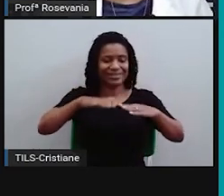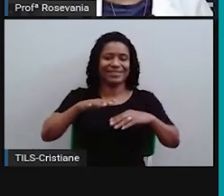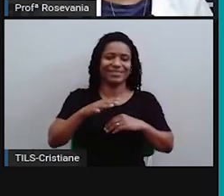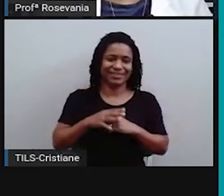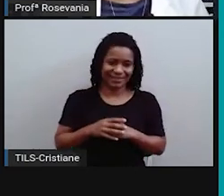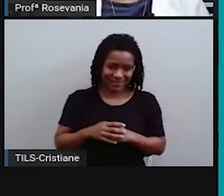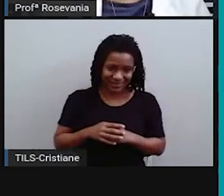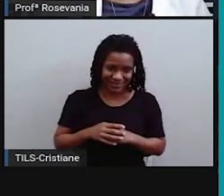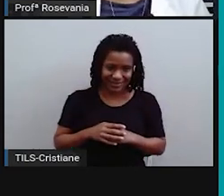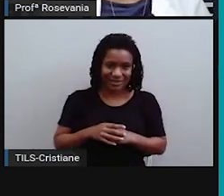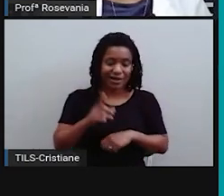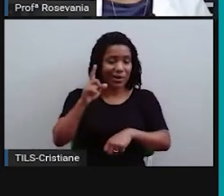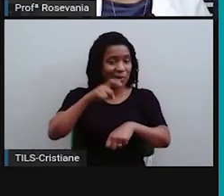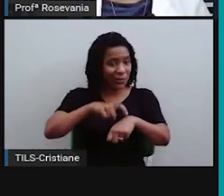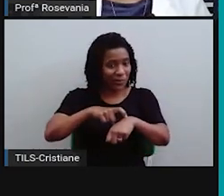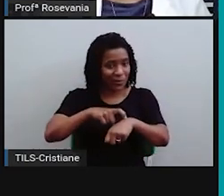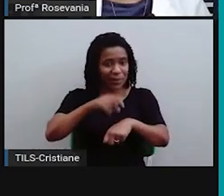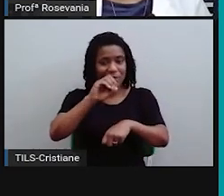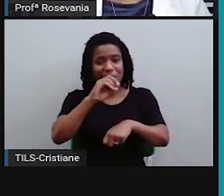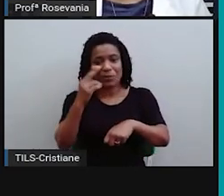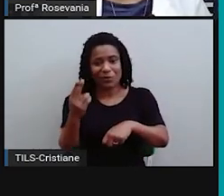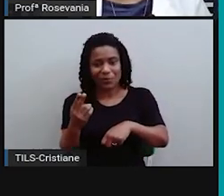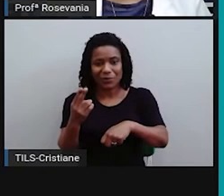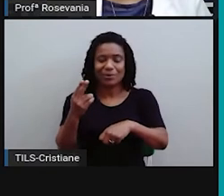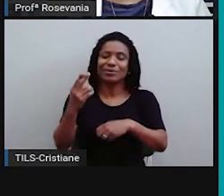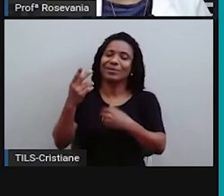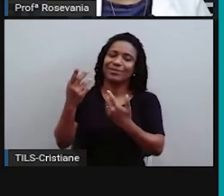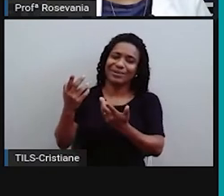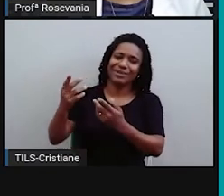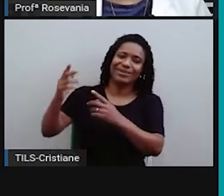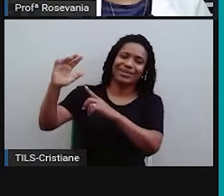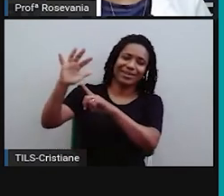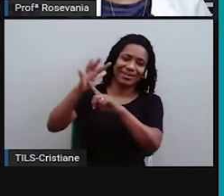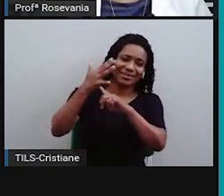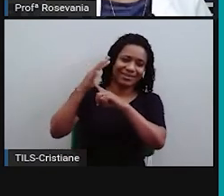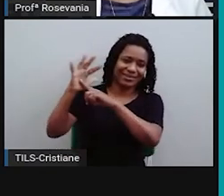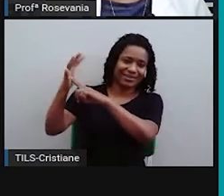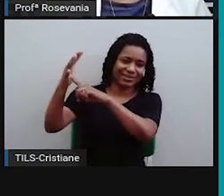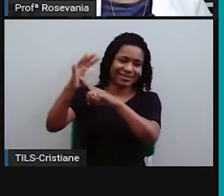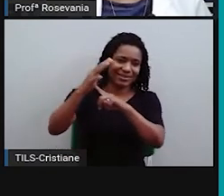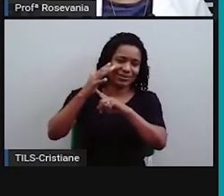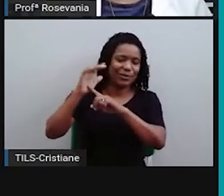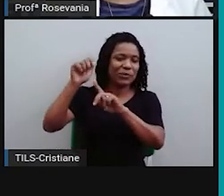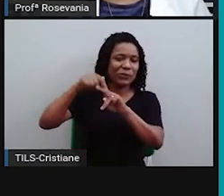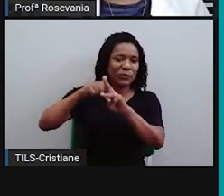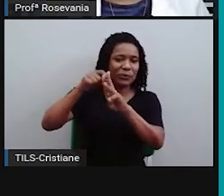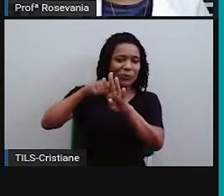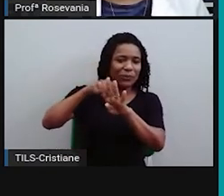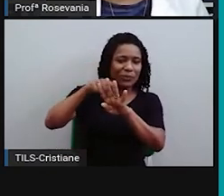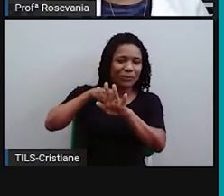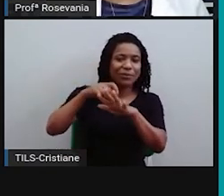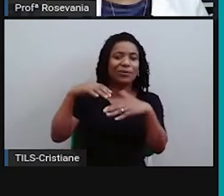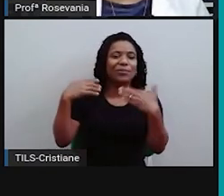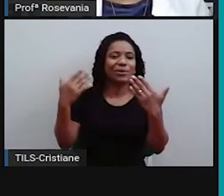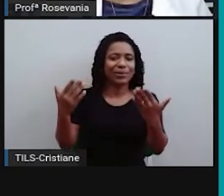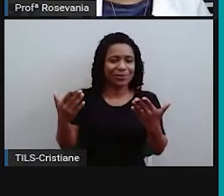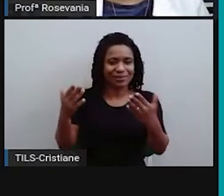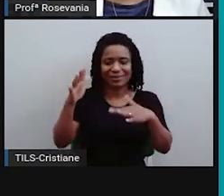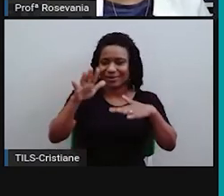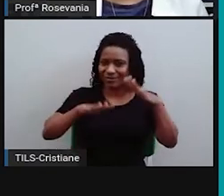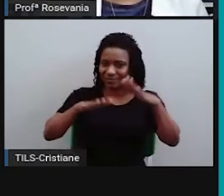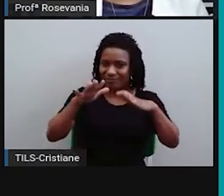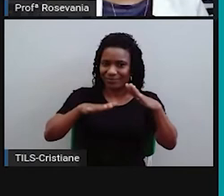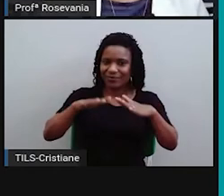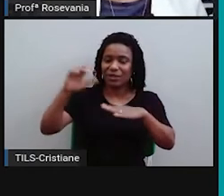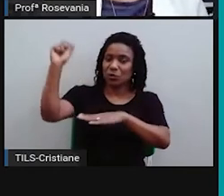do dia, né? Então, só para vocês ficarem atentos aí com relação a isso. E isso aqui é bastante importante a gente saber, né, a